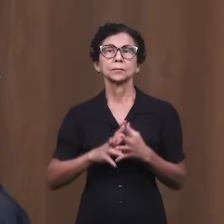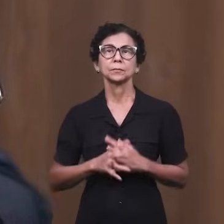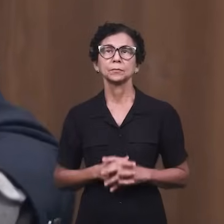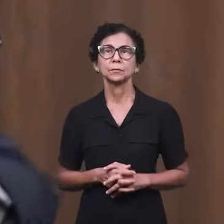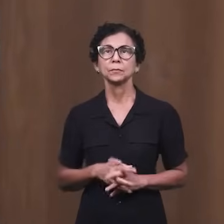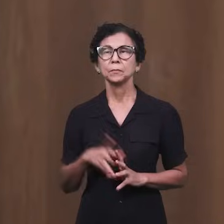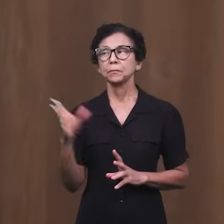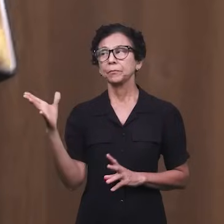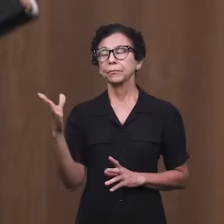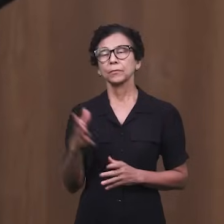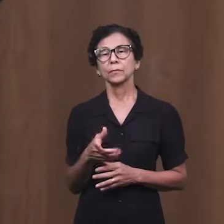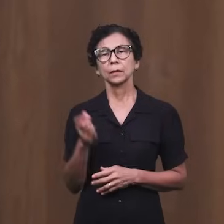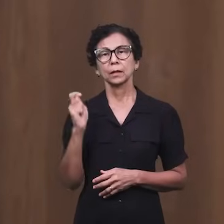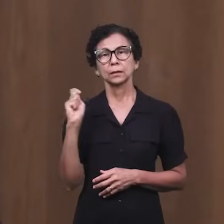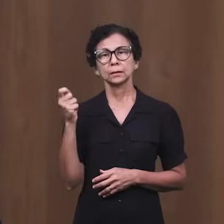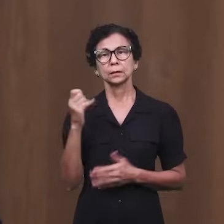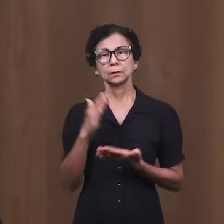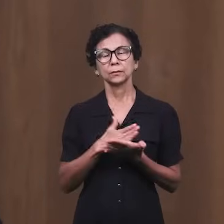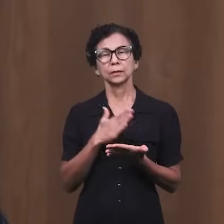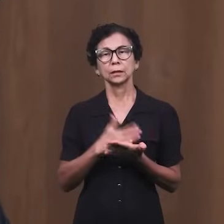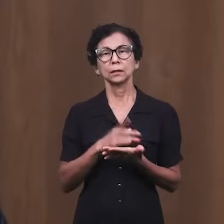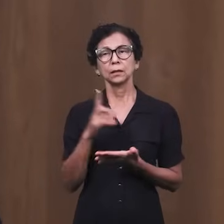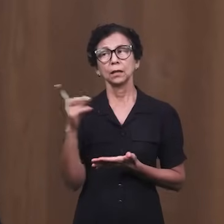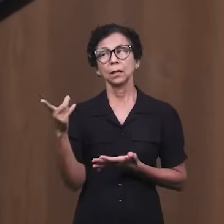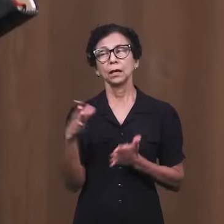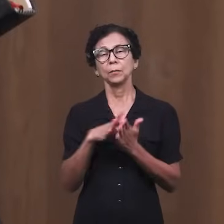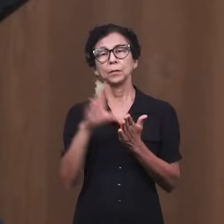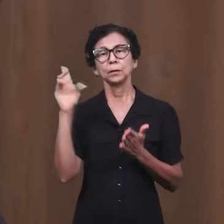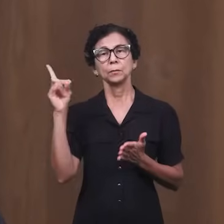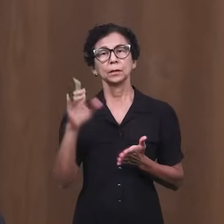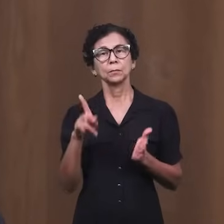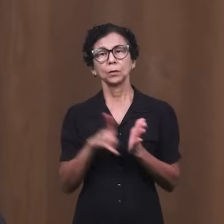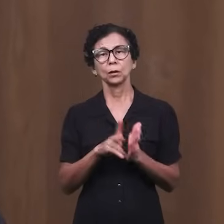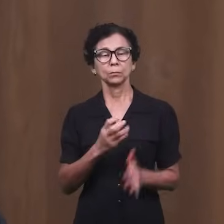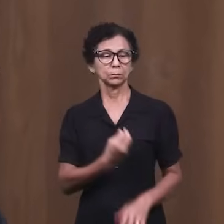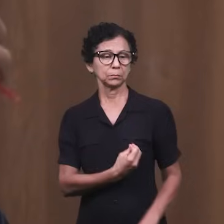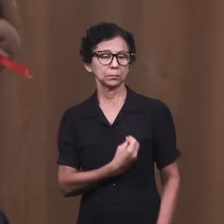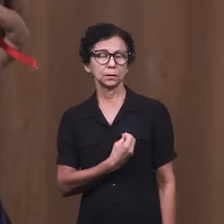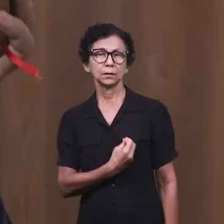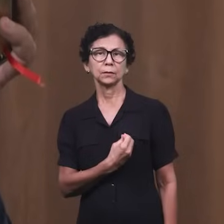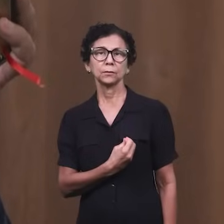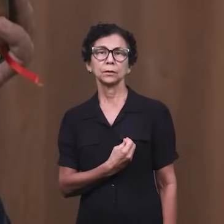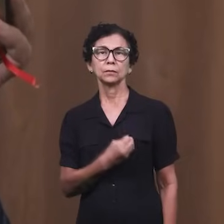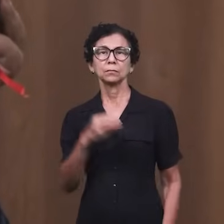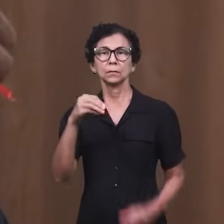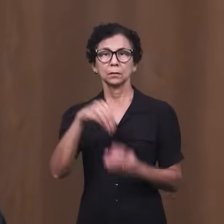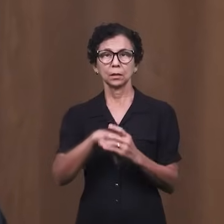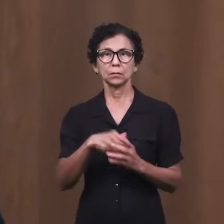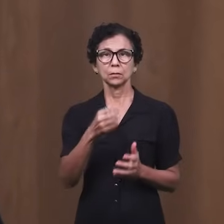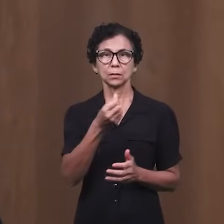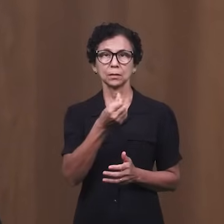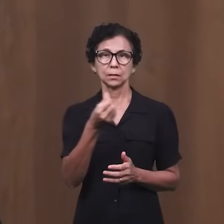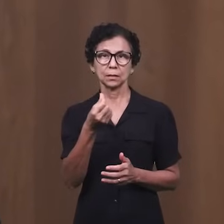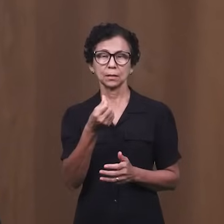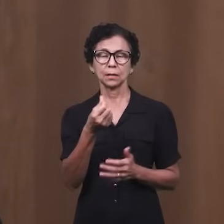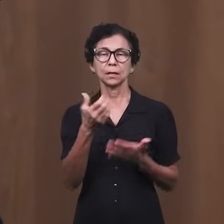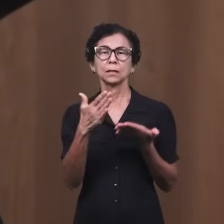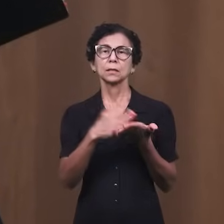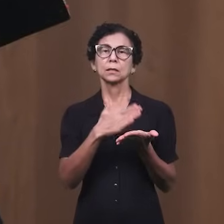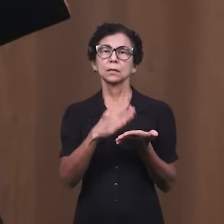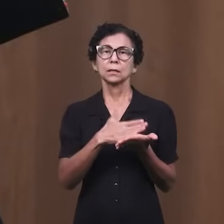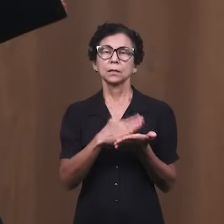livro esse livro é a palavra da vida é a palavra de Deus aqui como nós já dissemos são 66